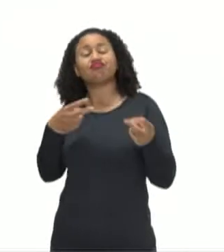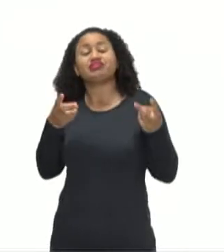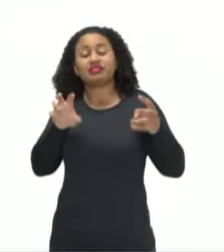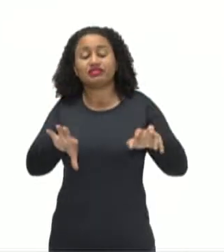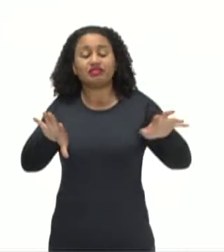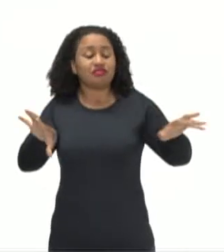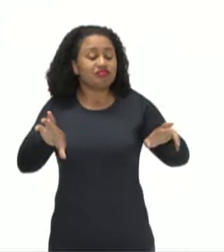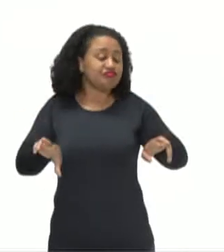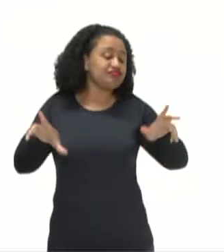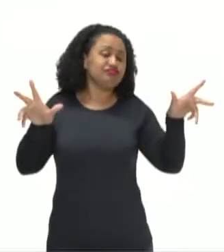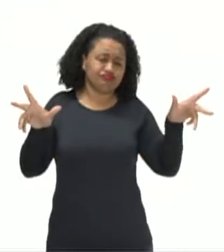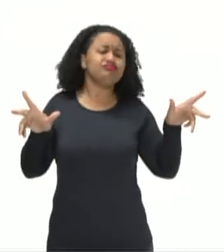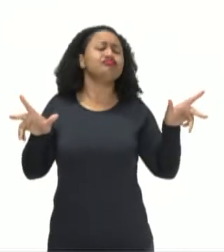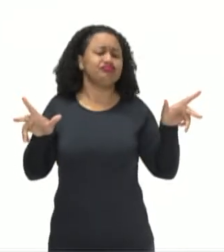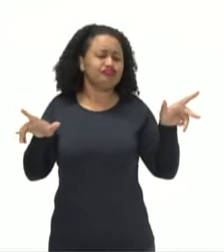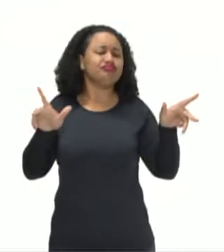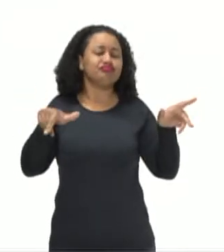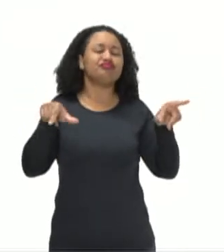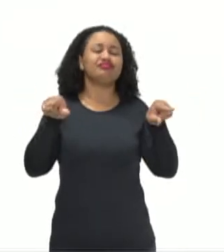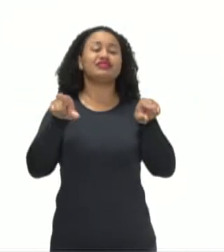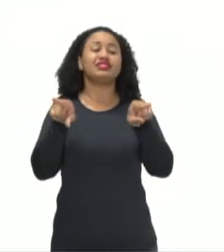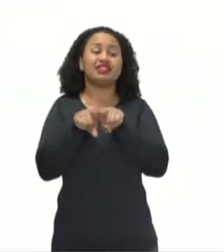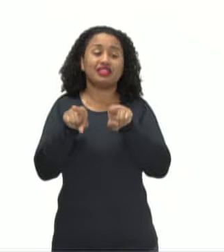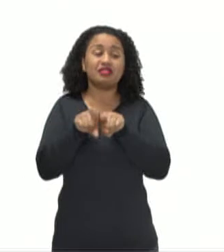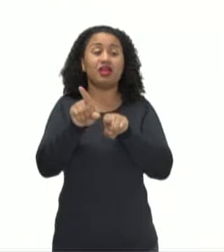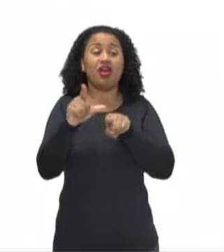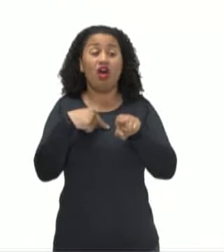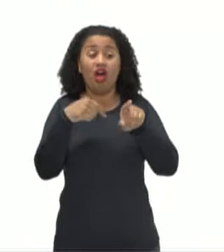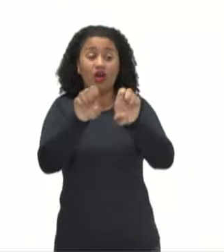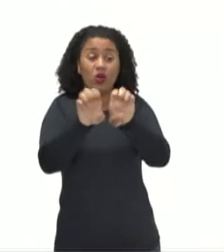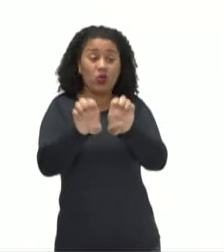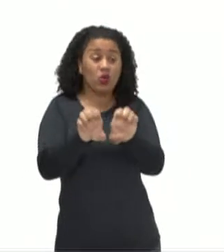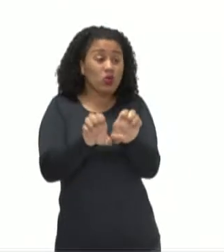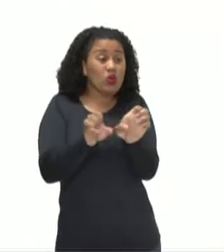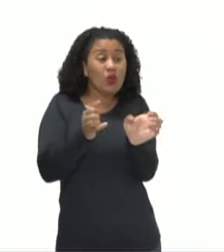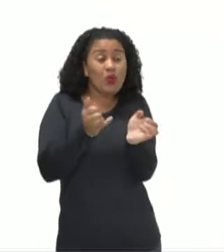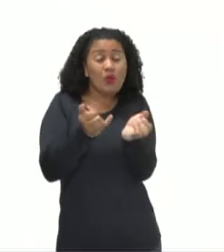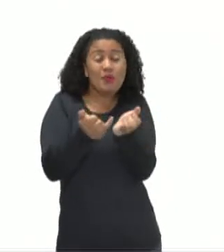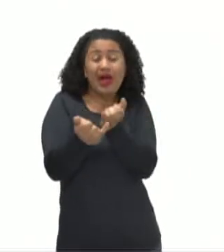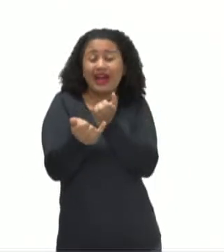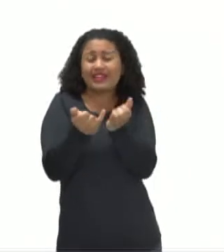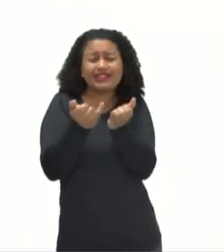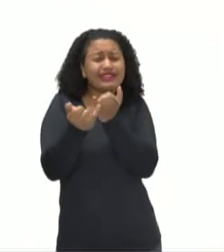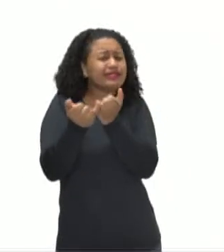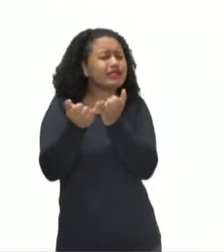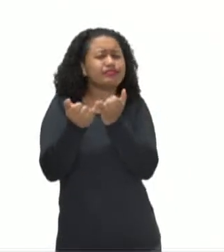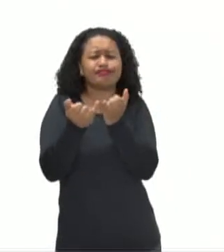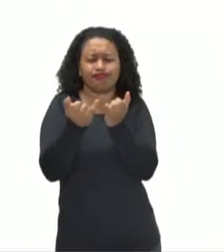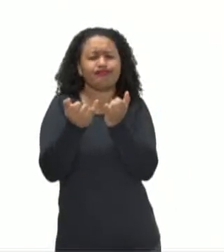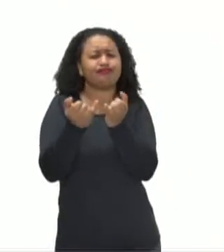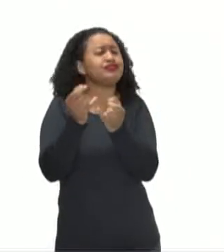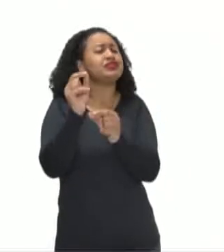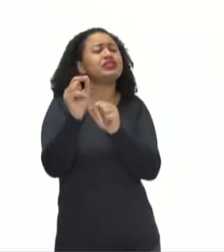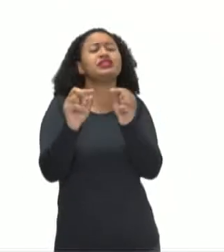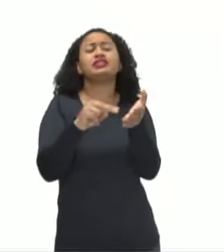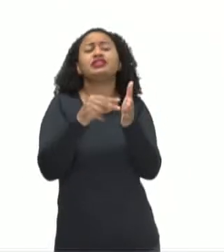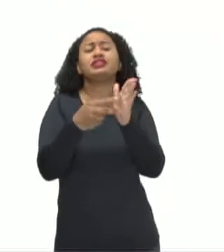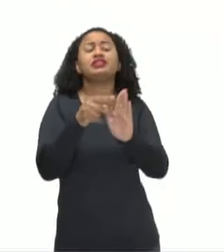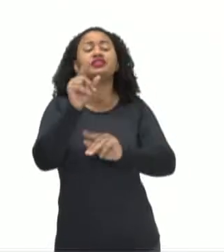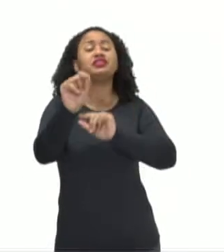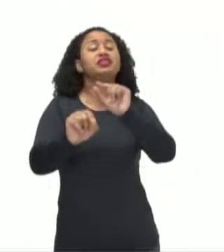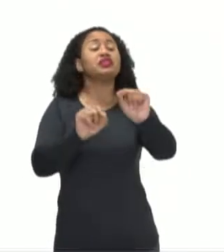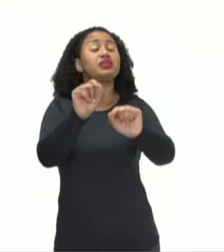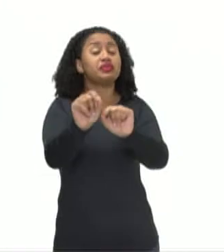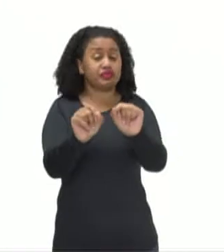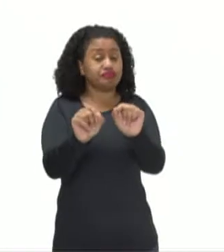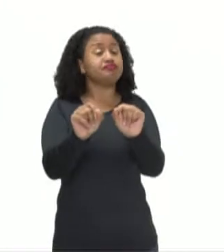espécies bem diferentes, ainda assim as estruturas são muito similares. O que isso nos traz de